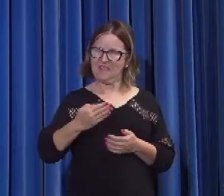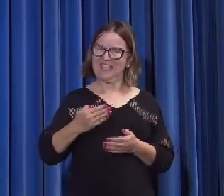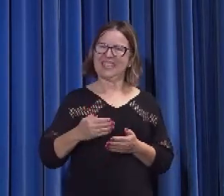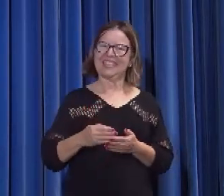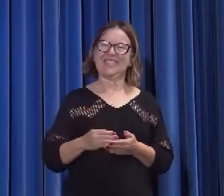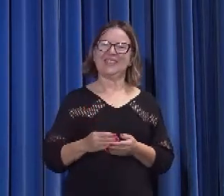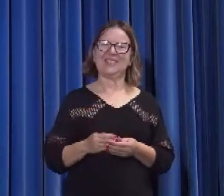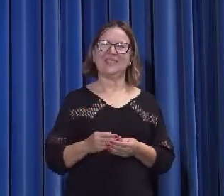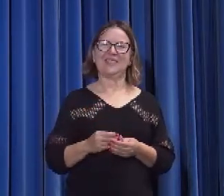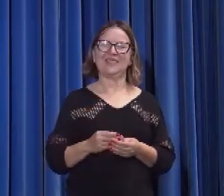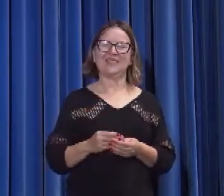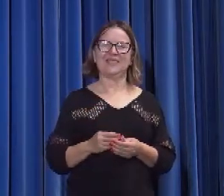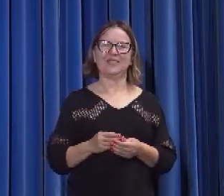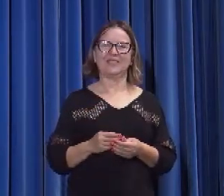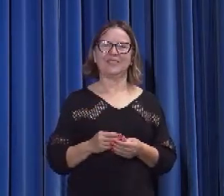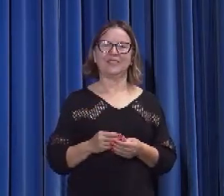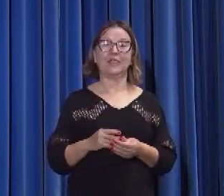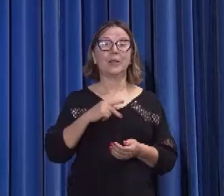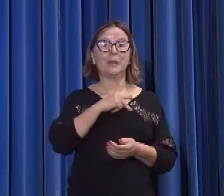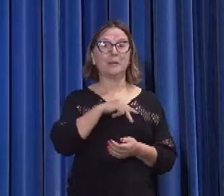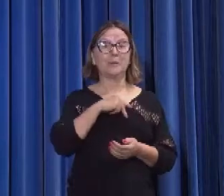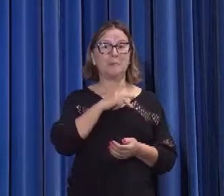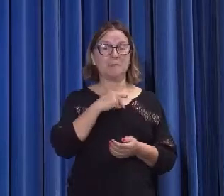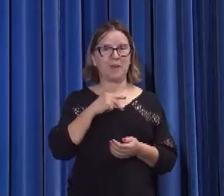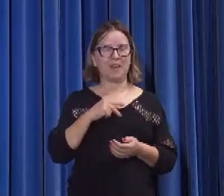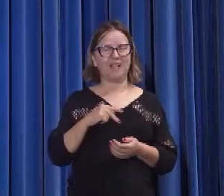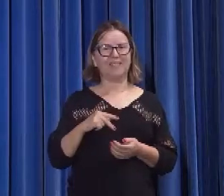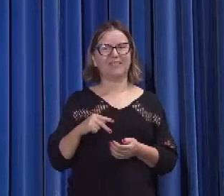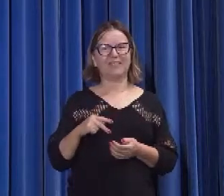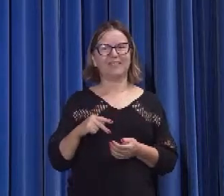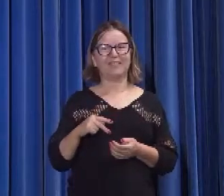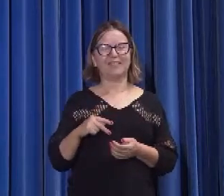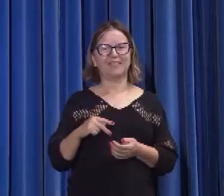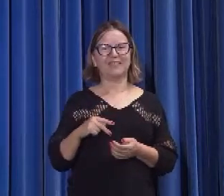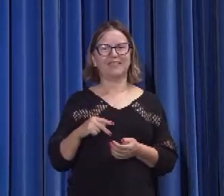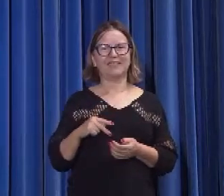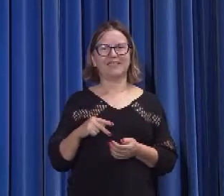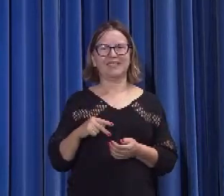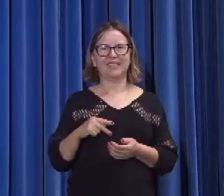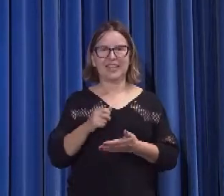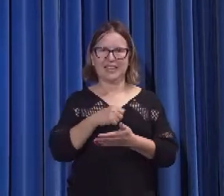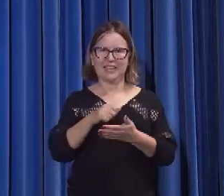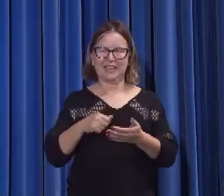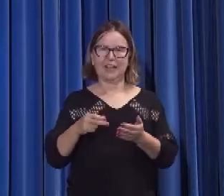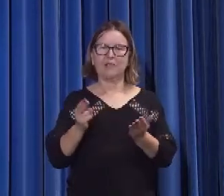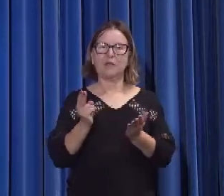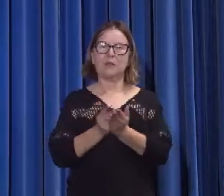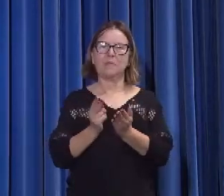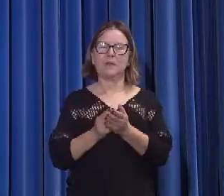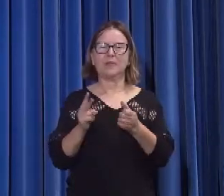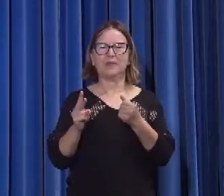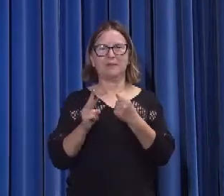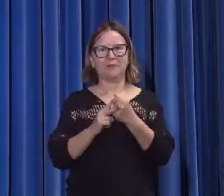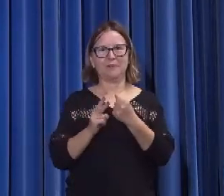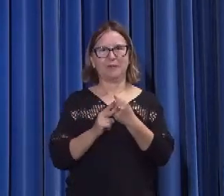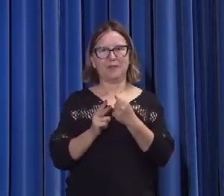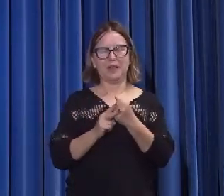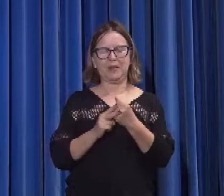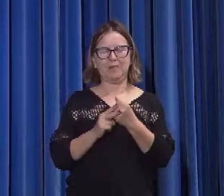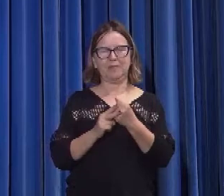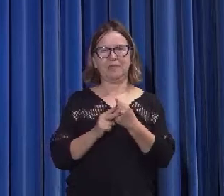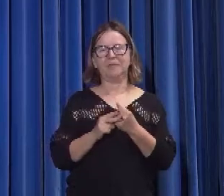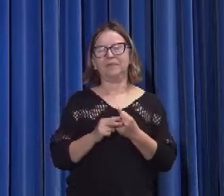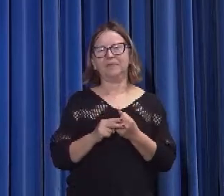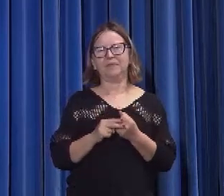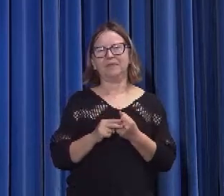E Paulo está usando o mesmo verbo para dizer, está dizendo que